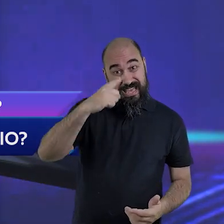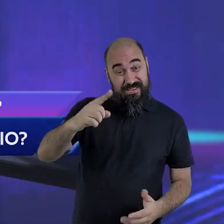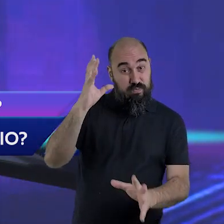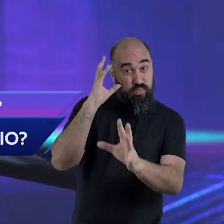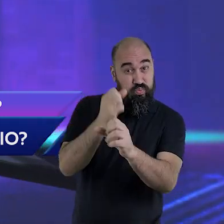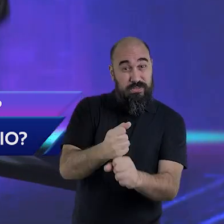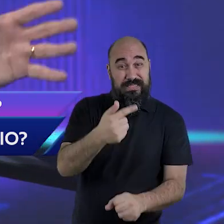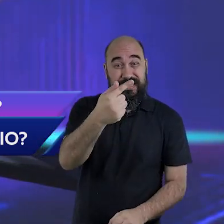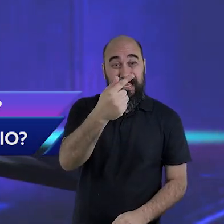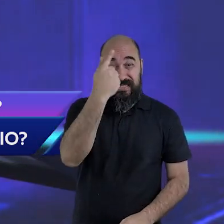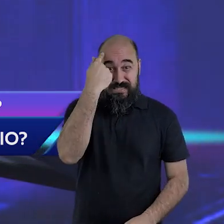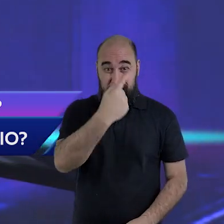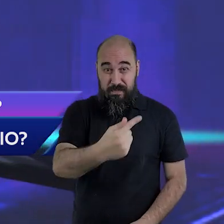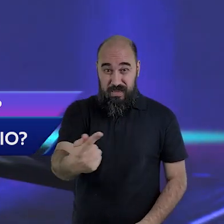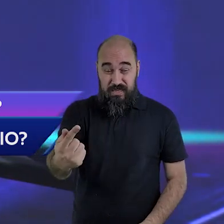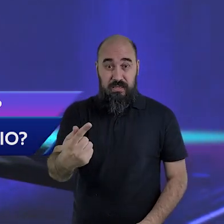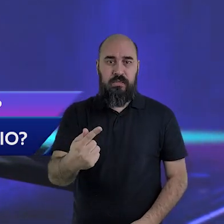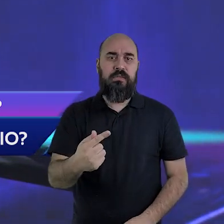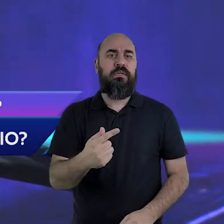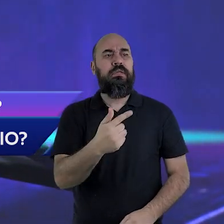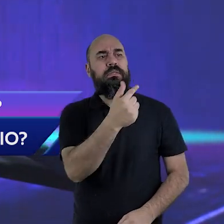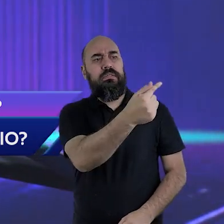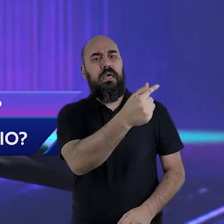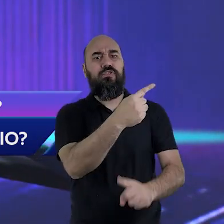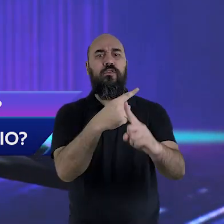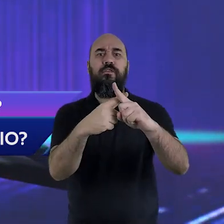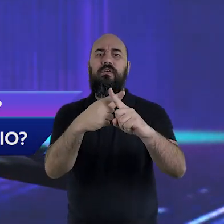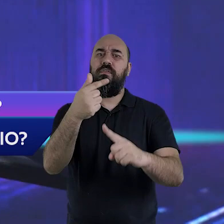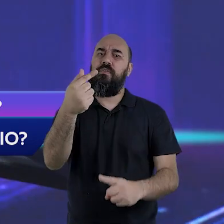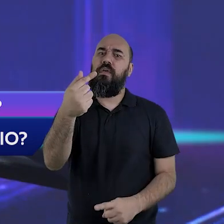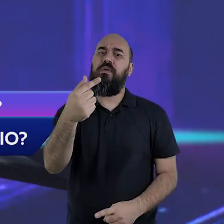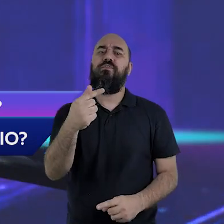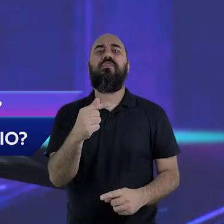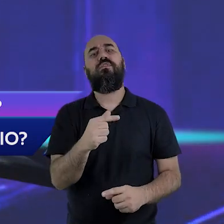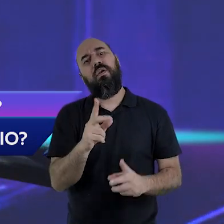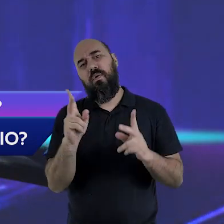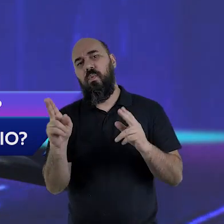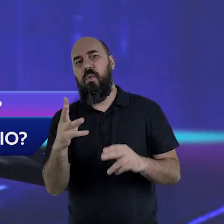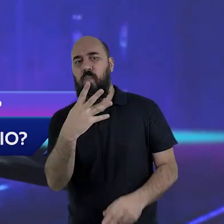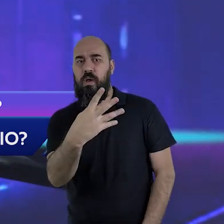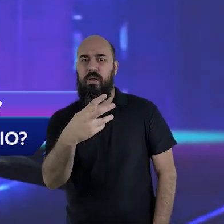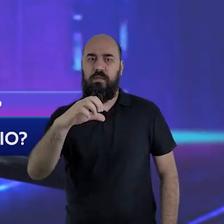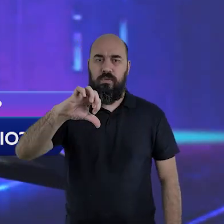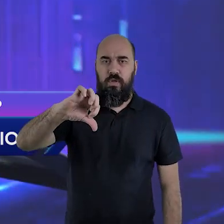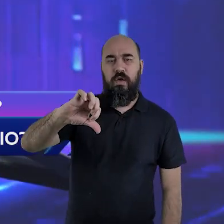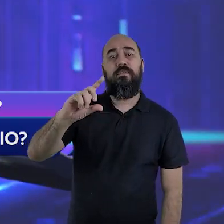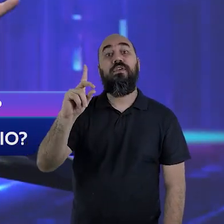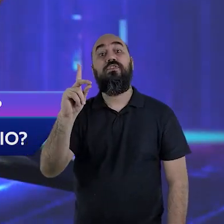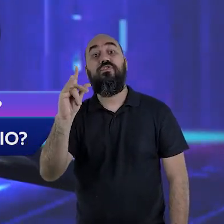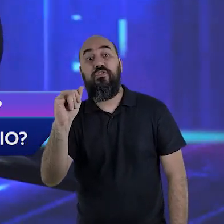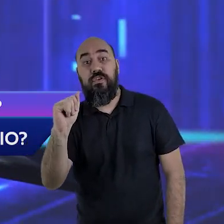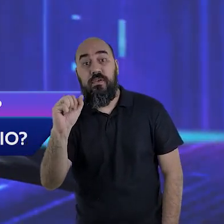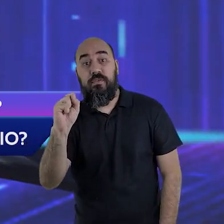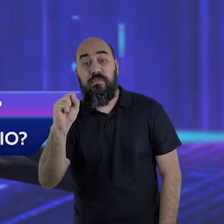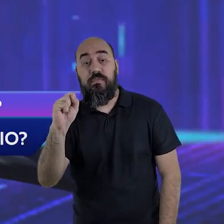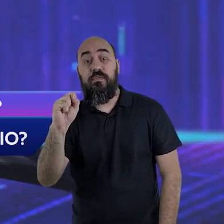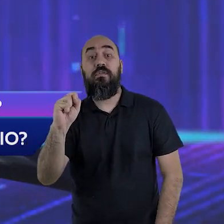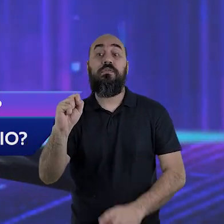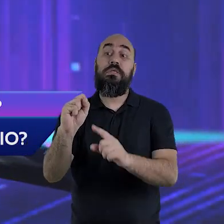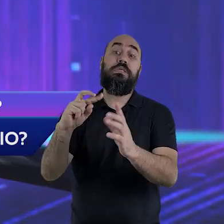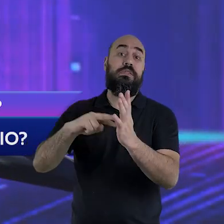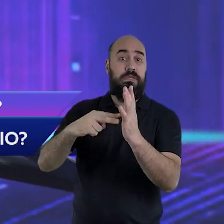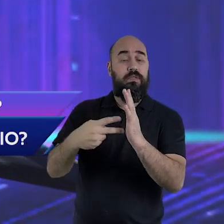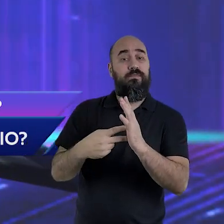fazendo a conta rápida, 7 vezes 7 são 49 dias, que na verdade são 49